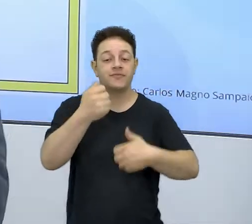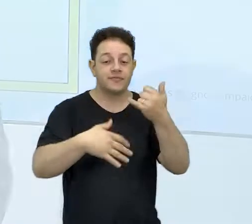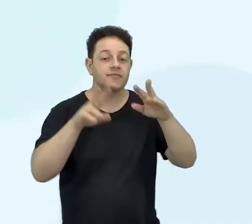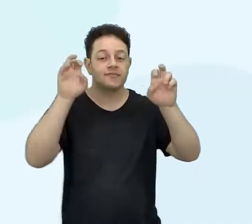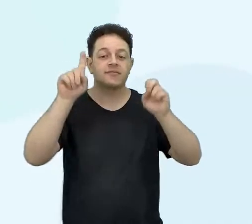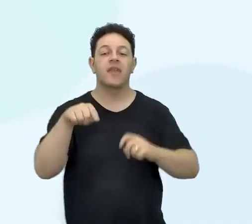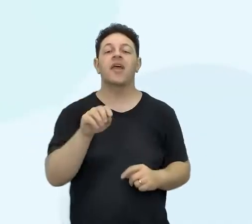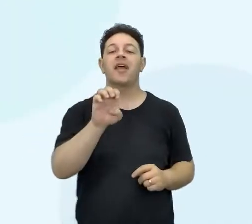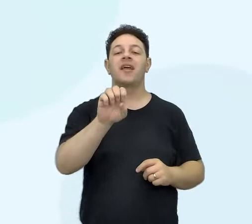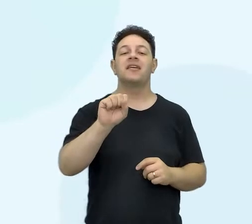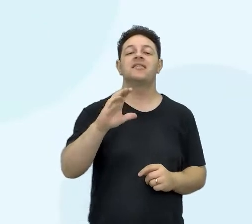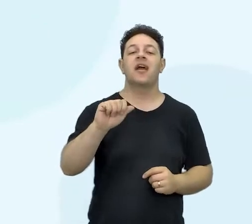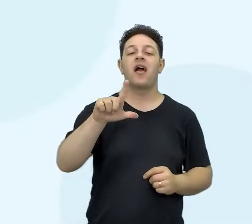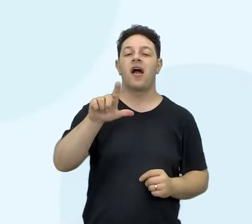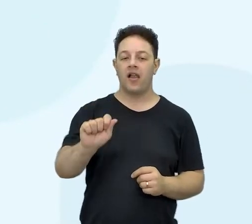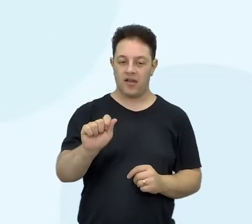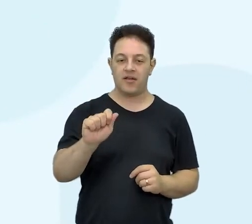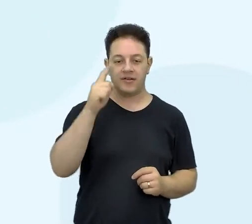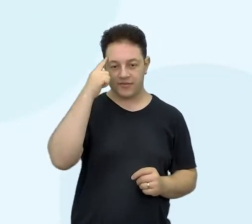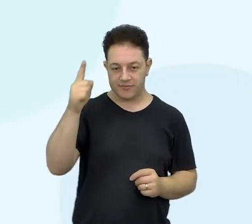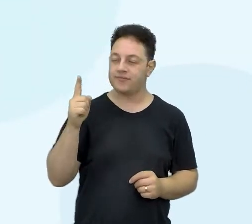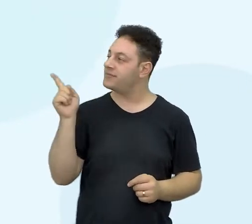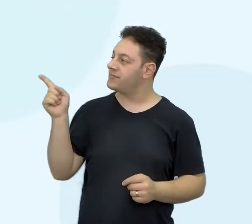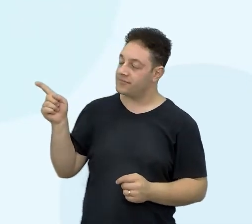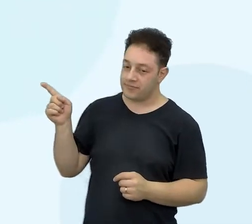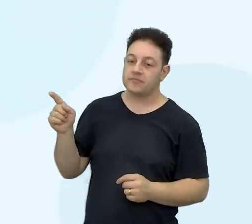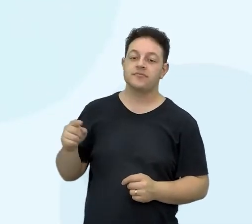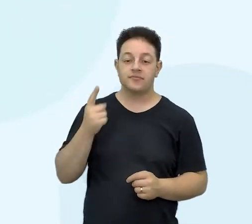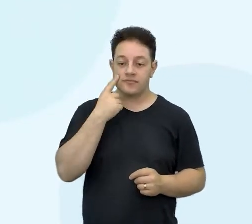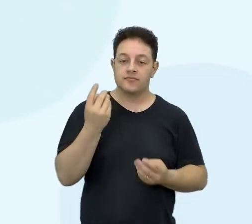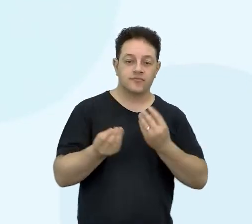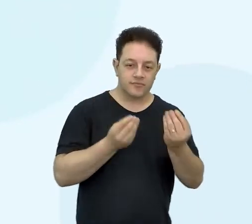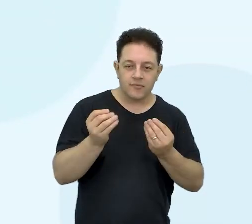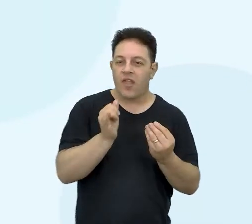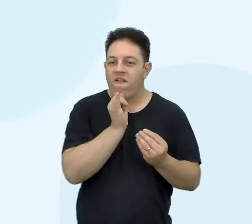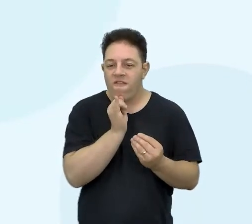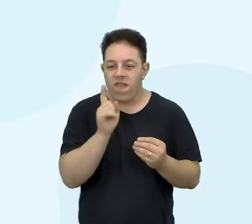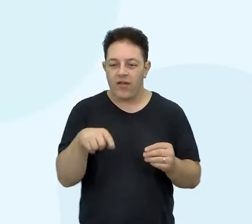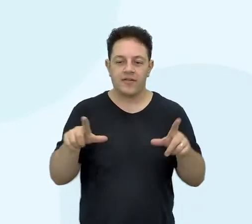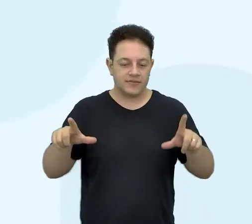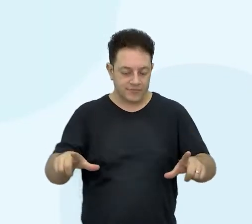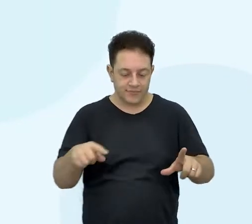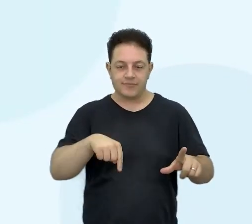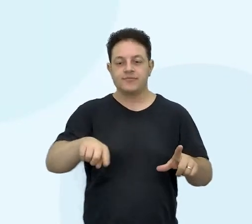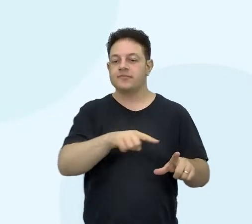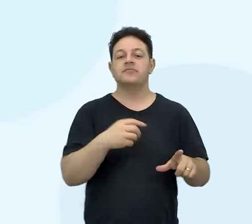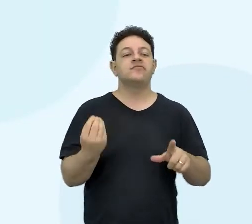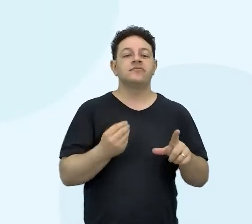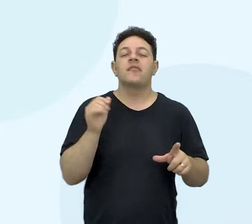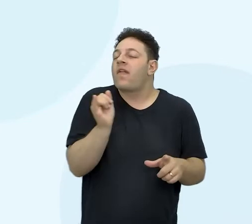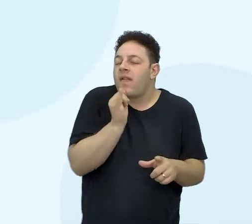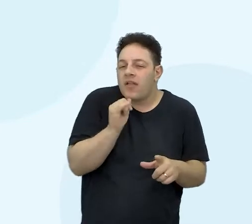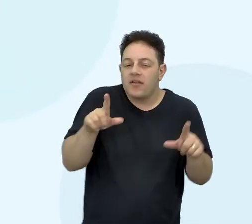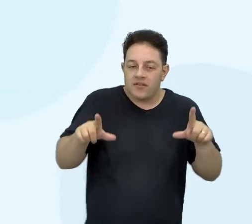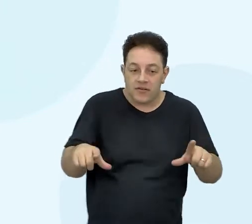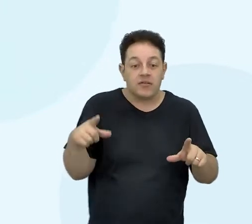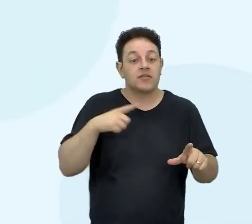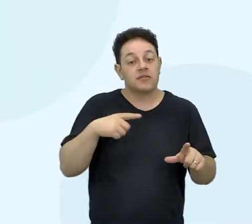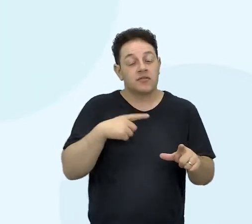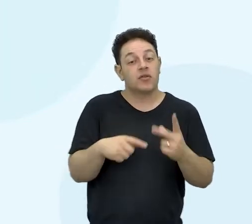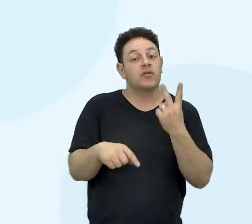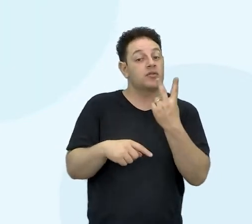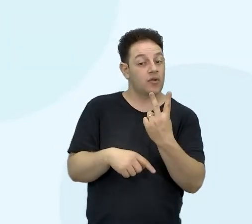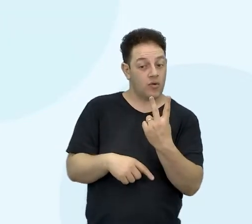escala. Em relação ao protótipo, para começo de conversa, o nosso protótipo tem